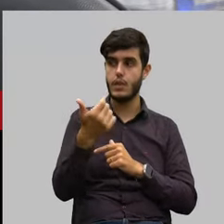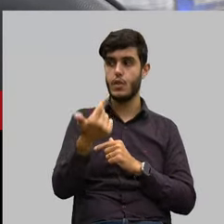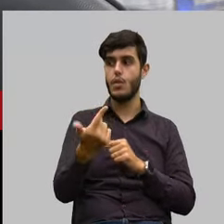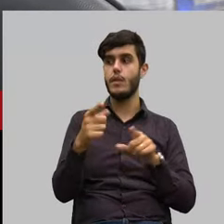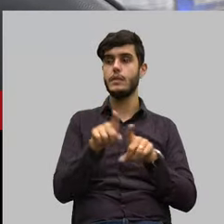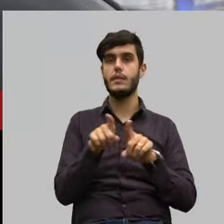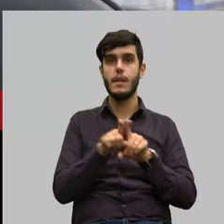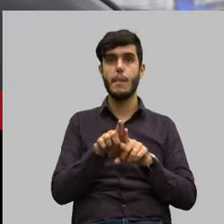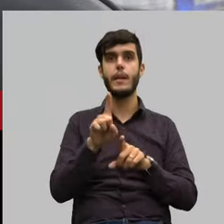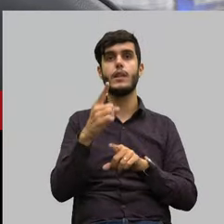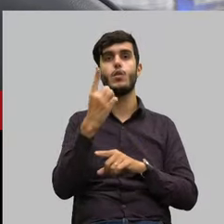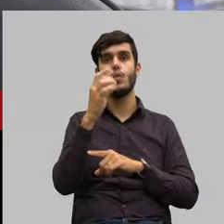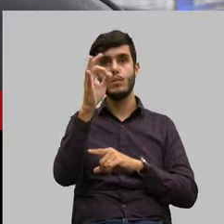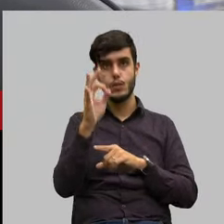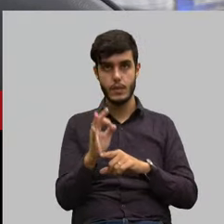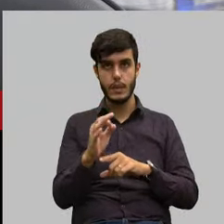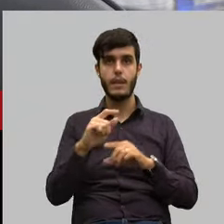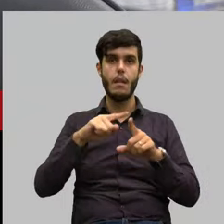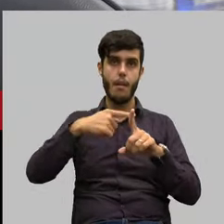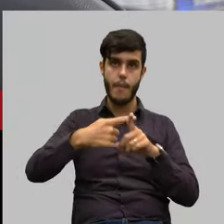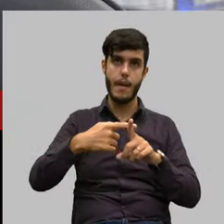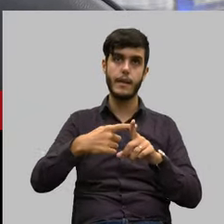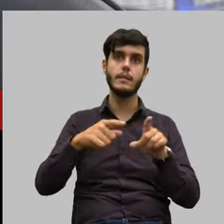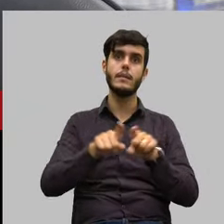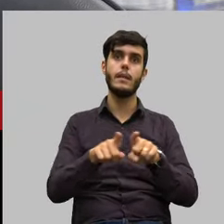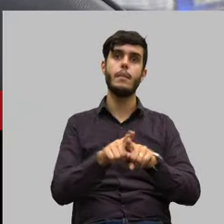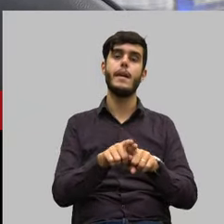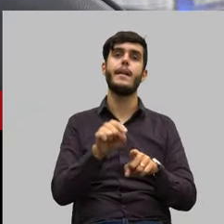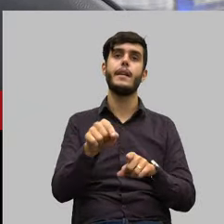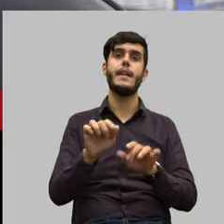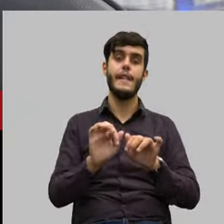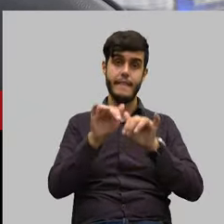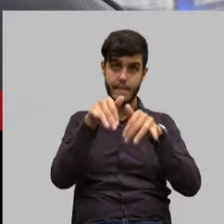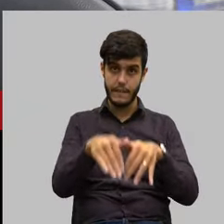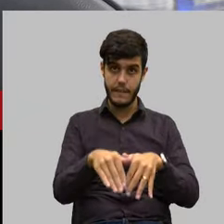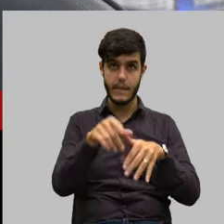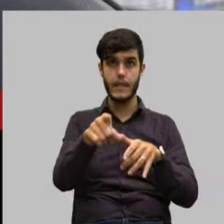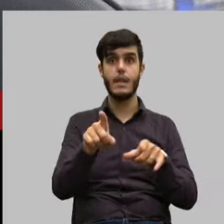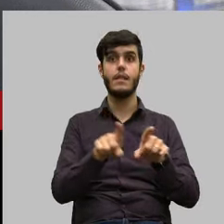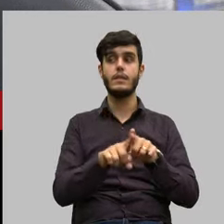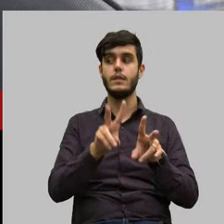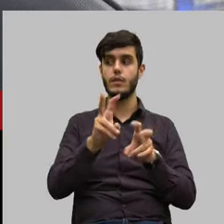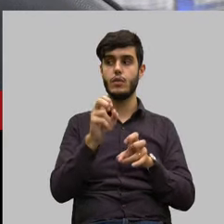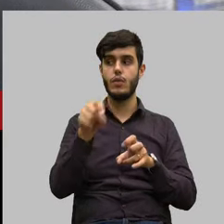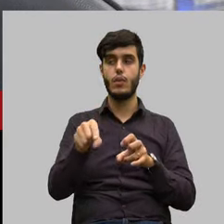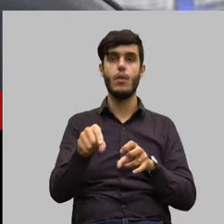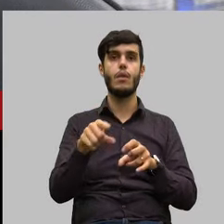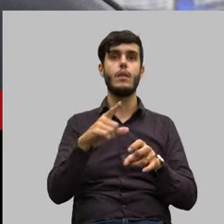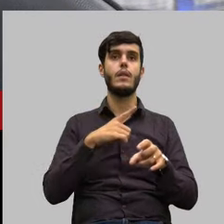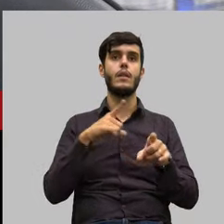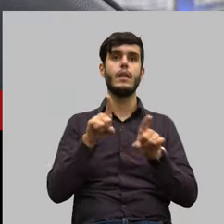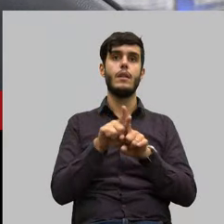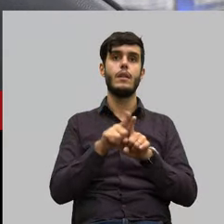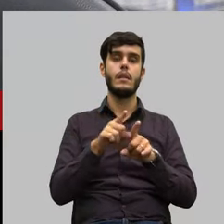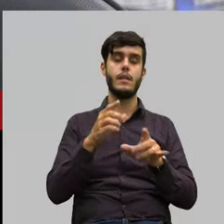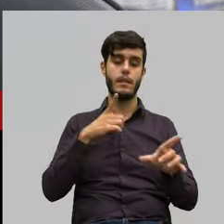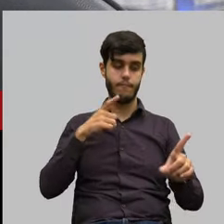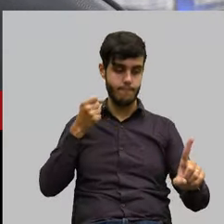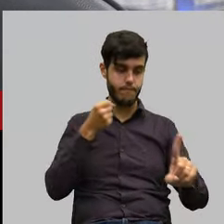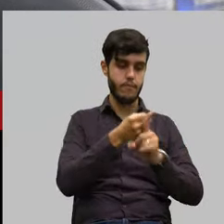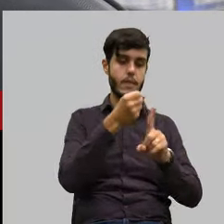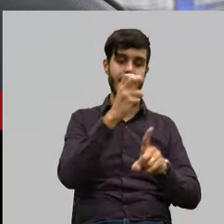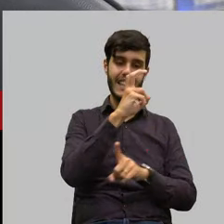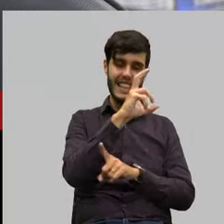o 1% a mais que foi definido eh no final da da votação aqui nessa casa teve um impacto de 500 milh no caixa do